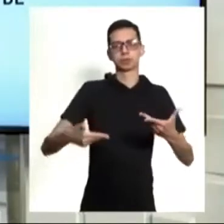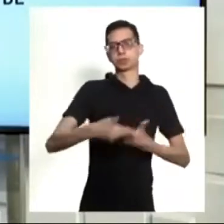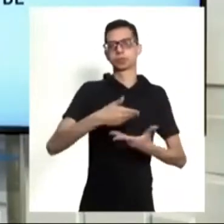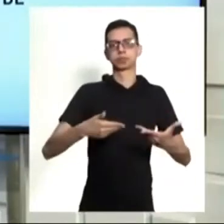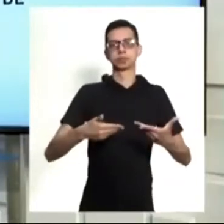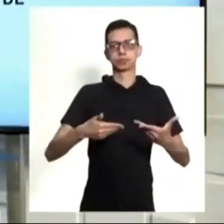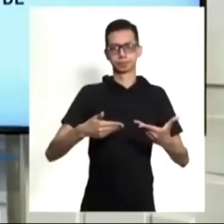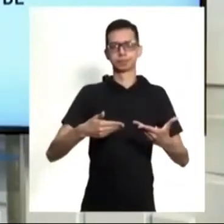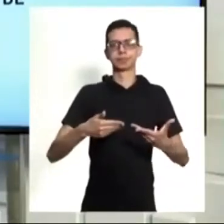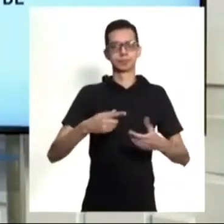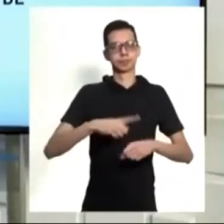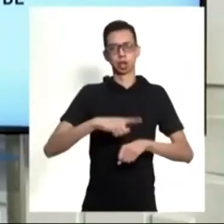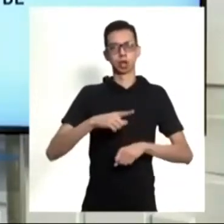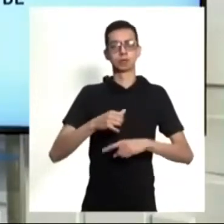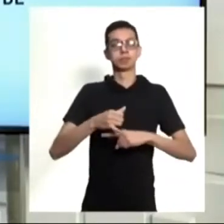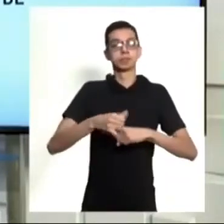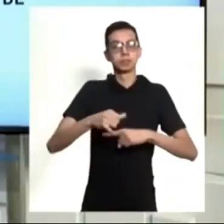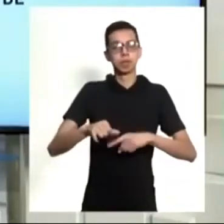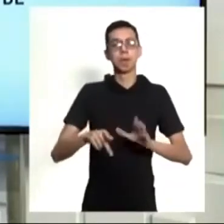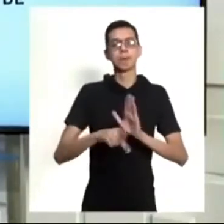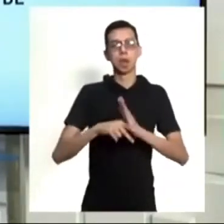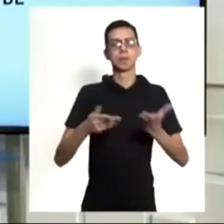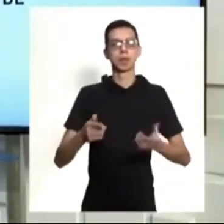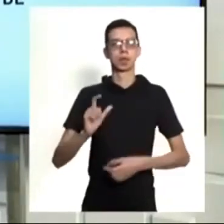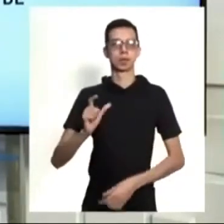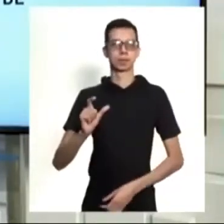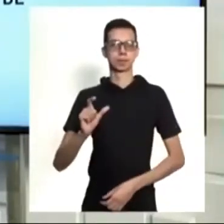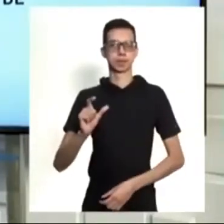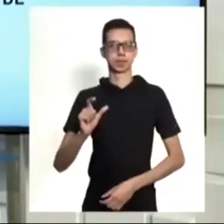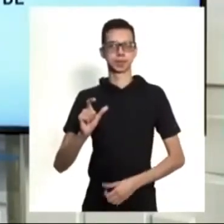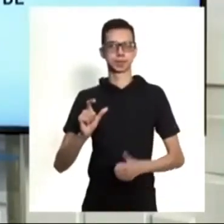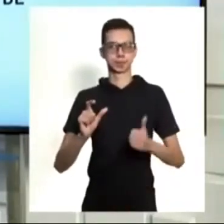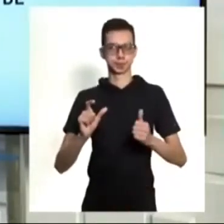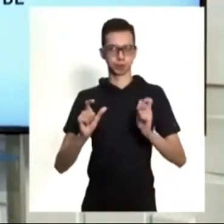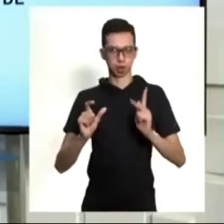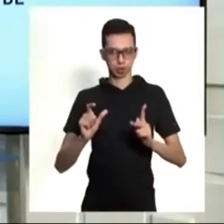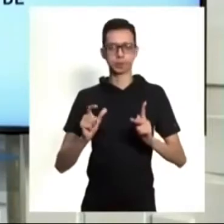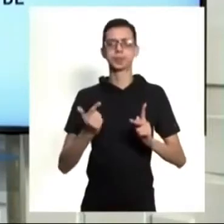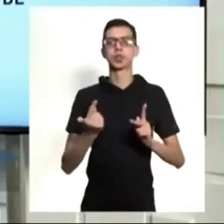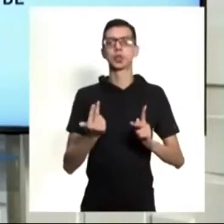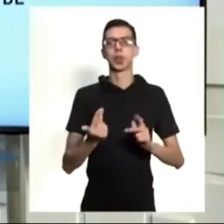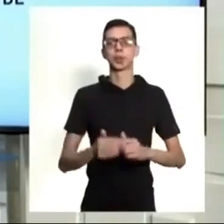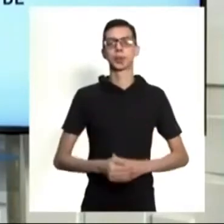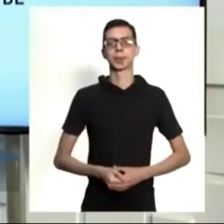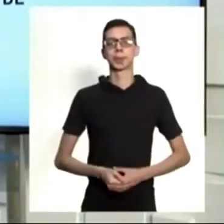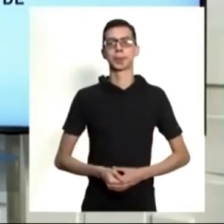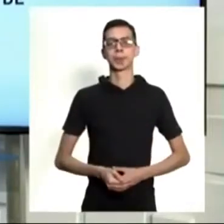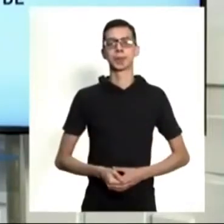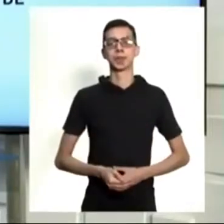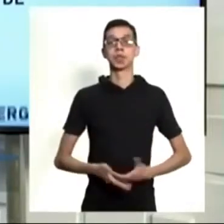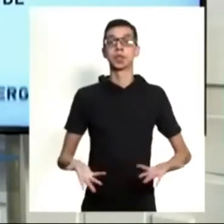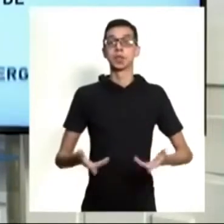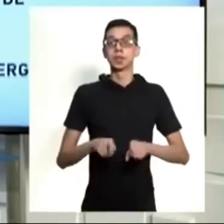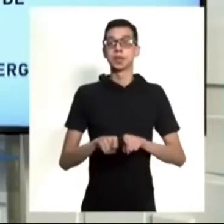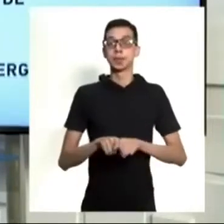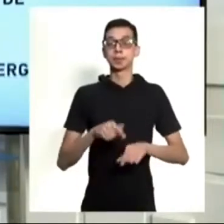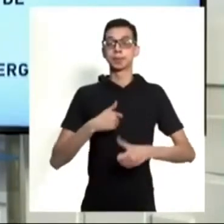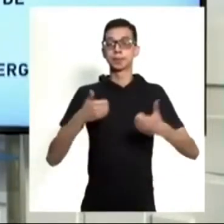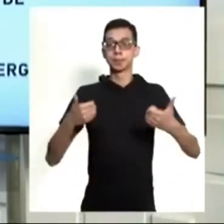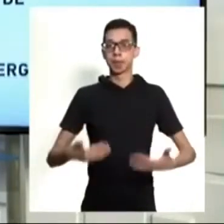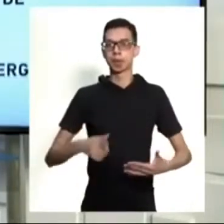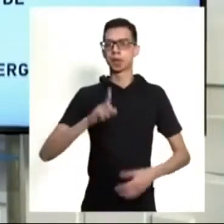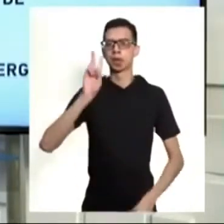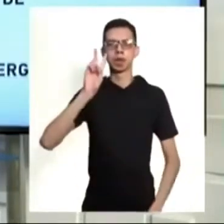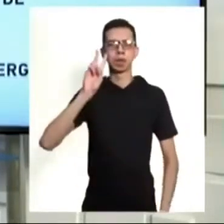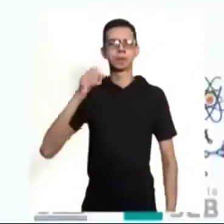Isso caracteriza o processo da pilha, uma espontaneidade de reação. Tá bom, gente? Beleza. Além disso, o que é importante você